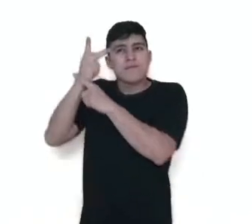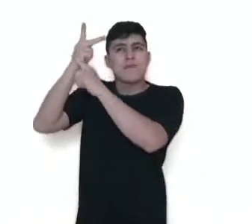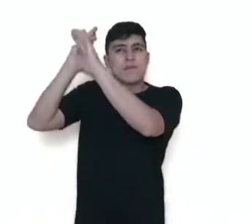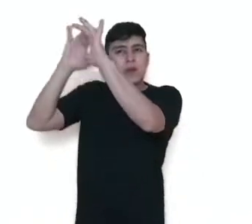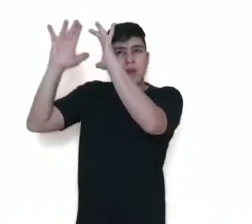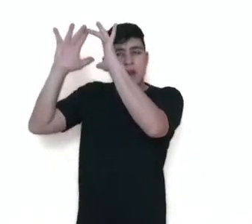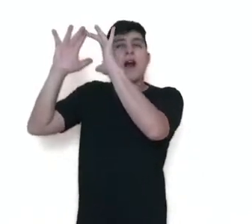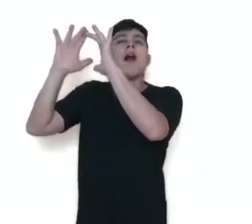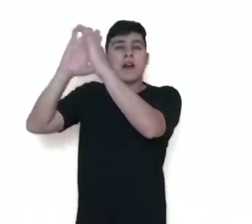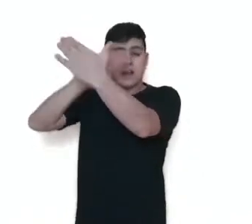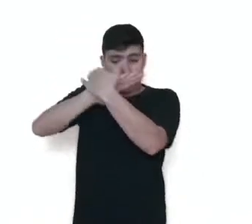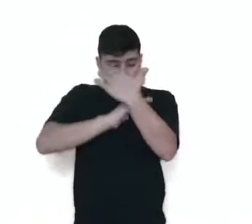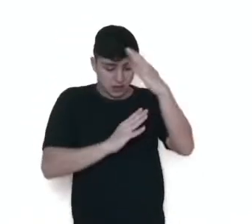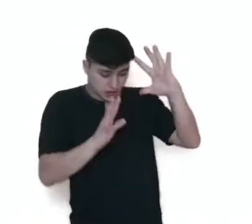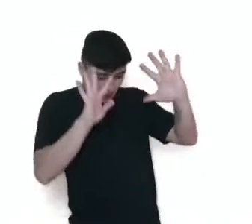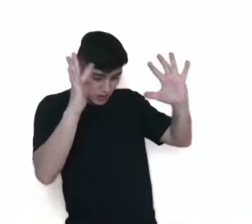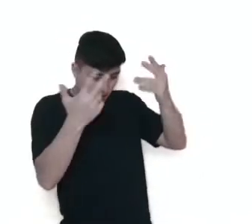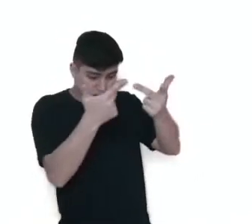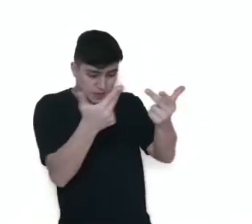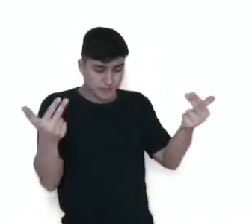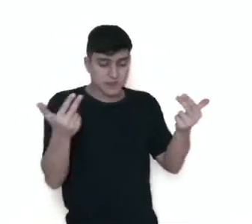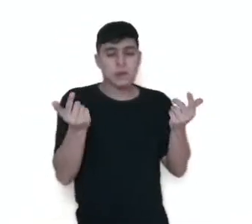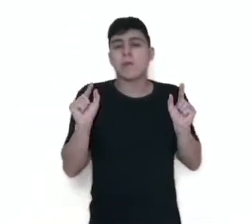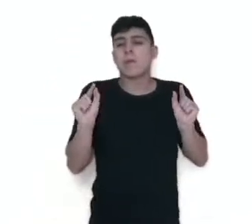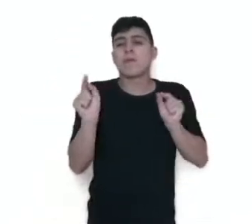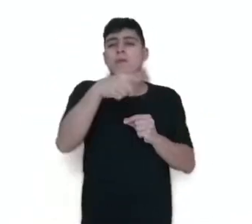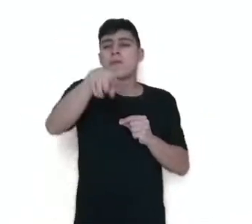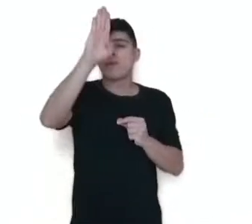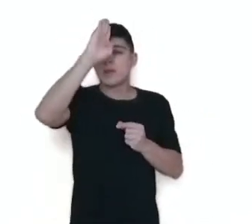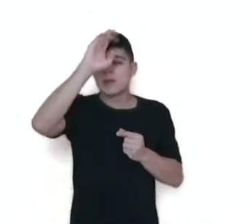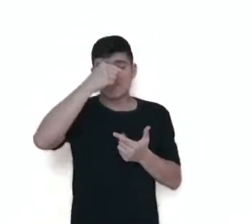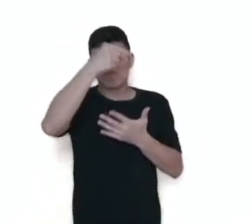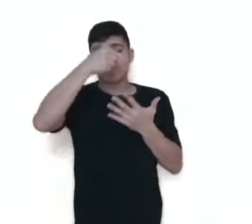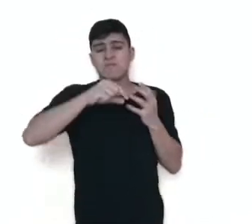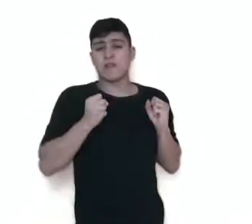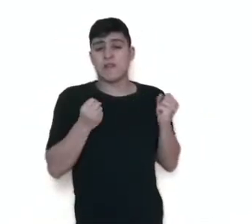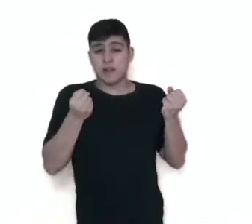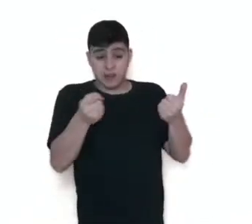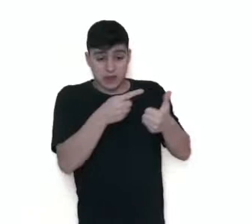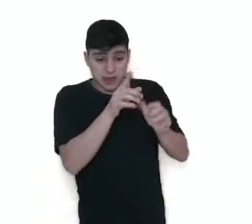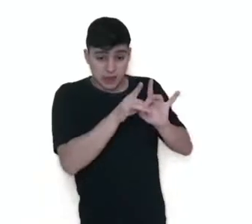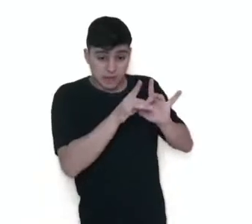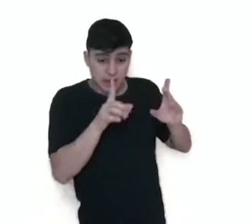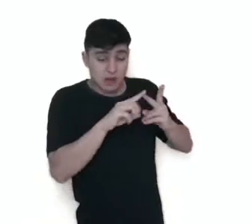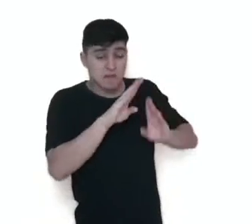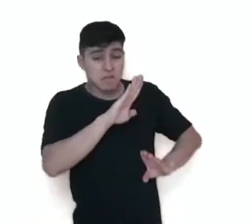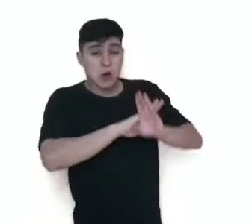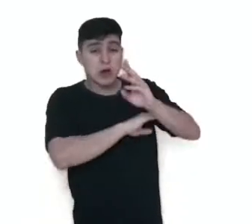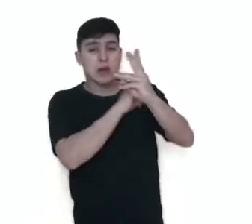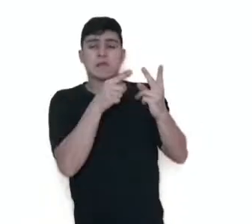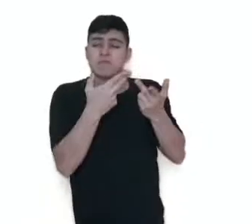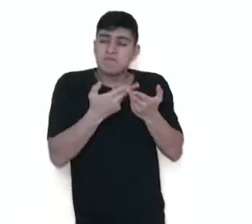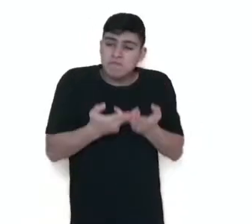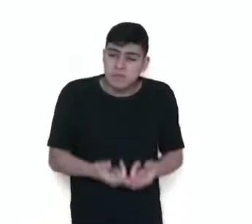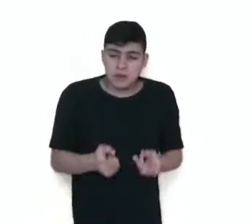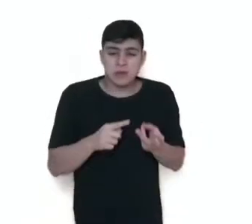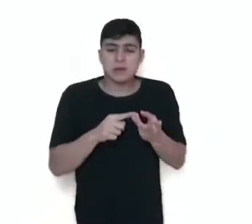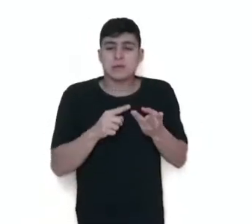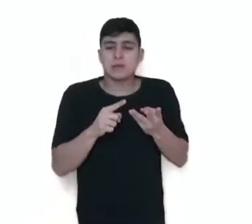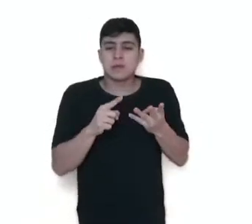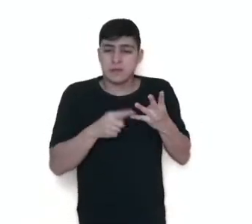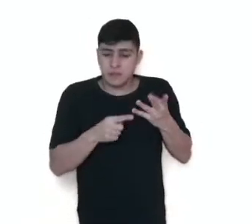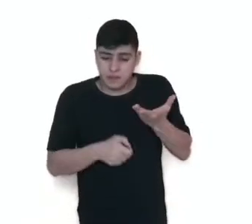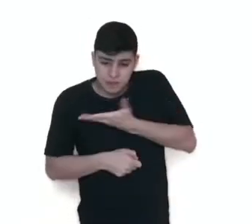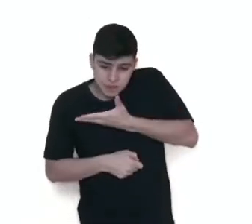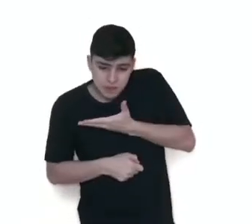e legitimidade. Qual que eram as ideias principais que eles defendiam? A liberdade, o progresso, tolerância, fraternidade,